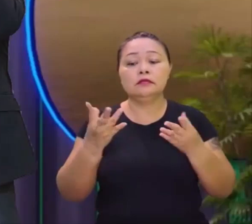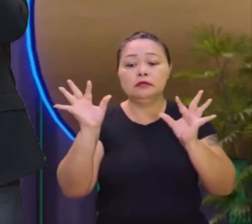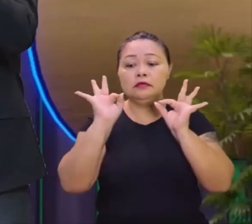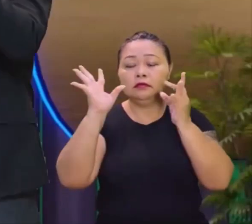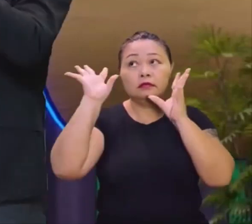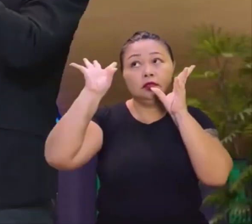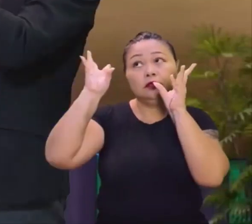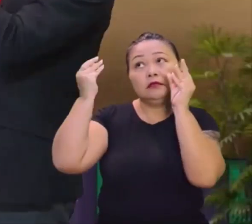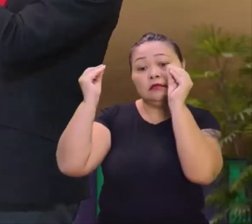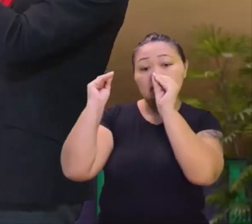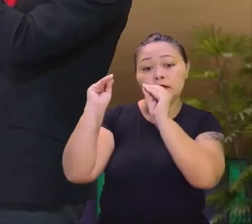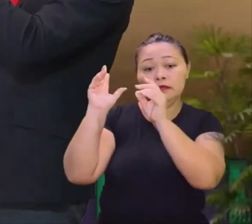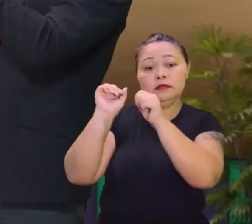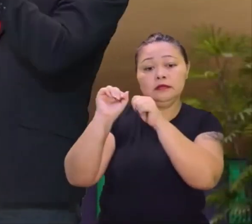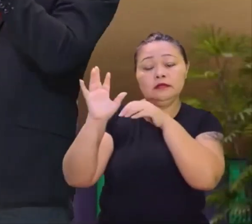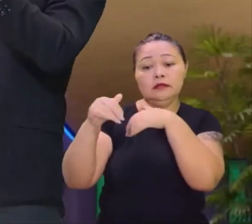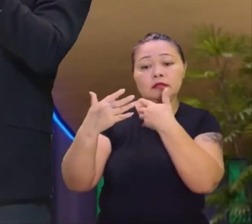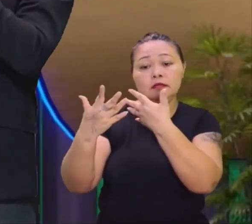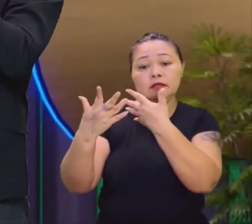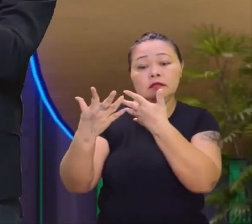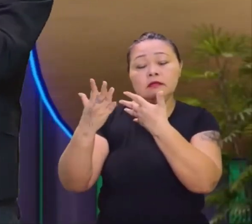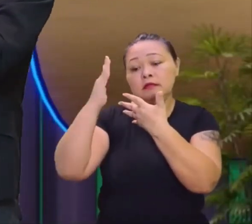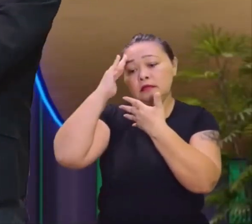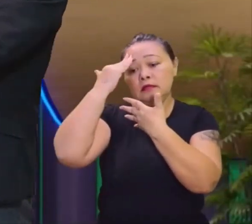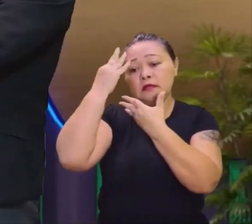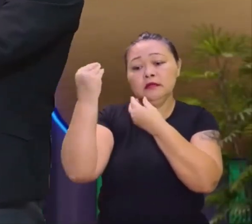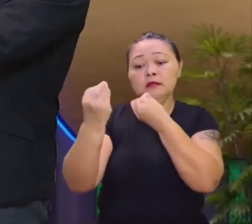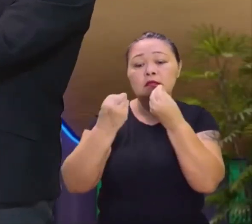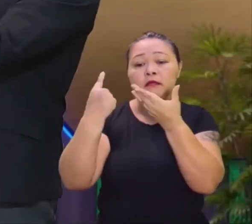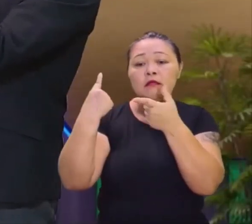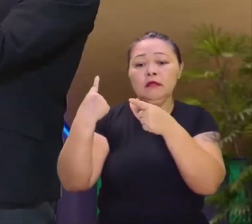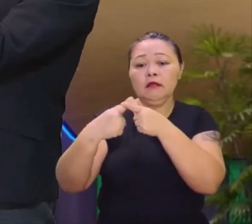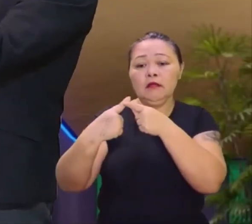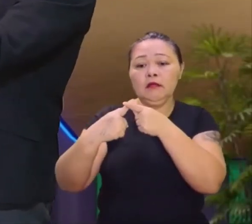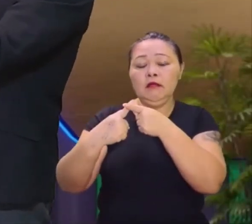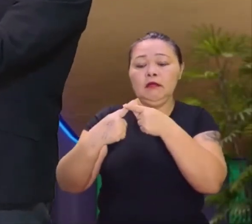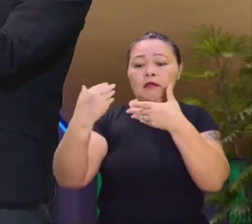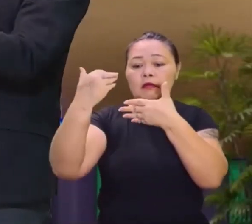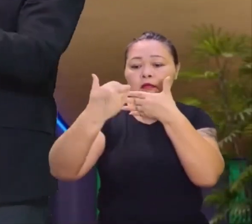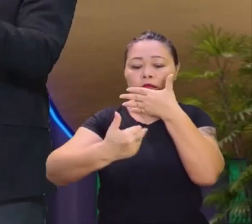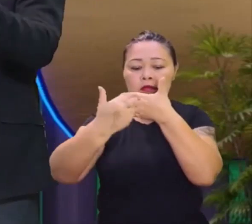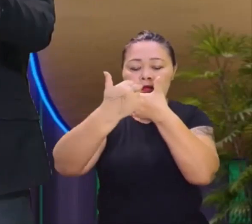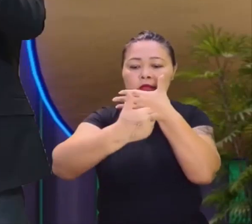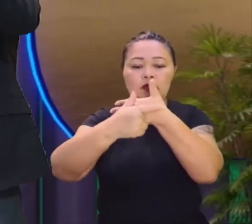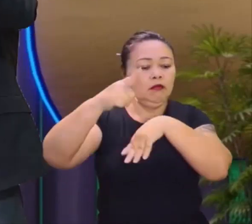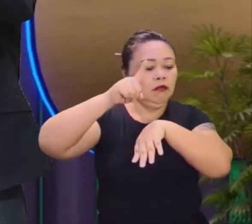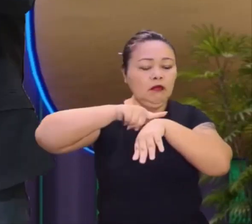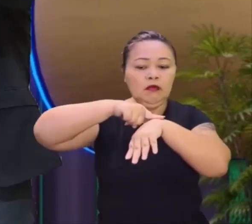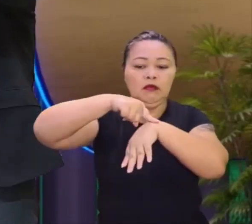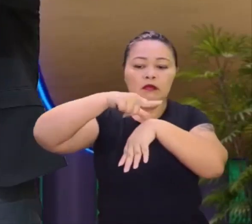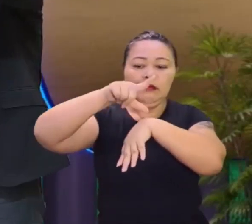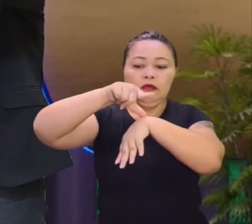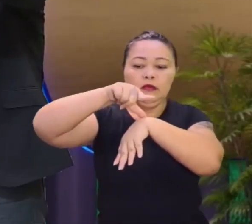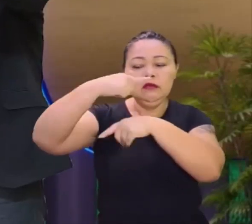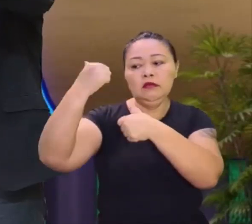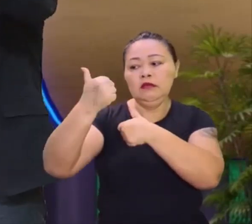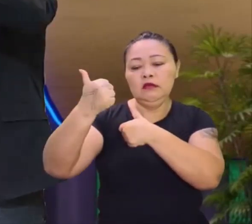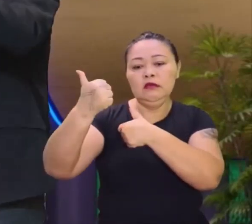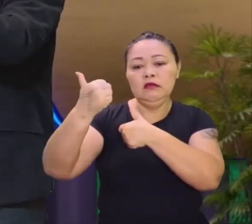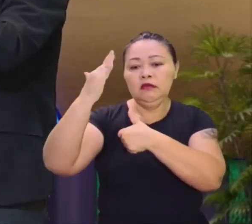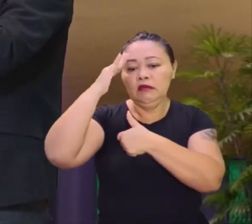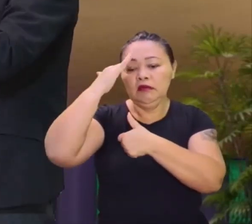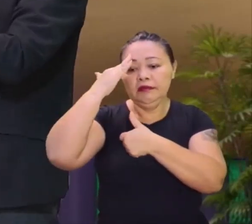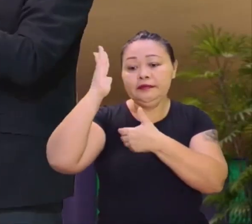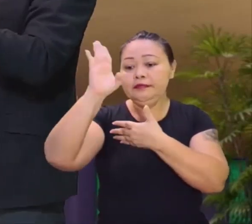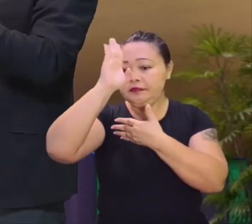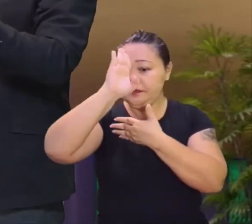gráfico mental. Exato. Para ele entender o porquê que tem tantos fusos horários. Em primeiro lugar,